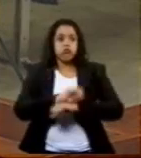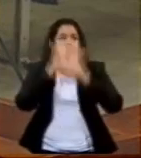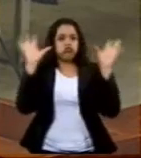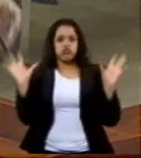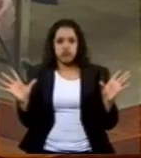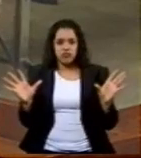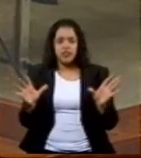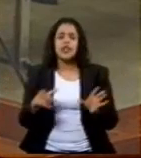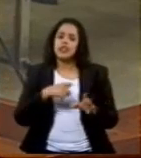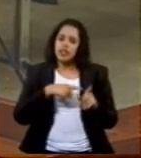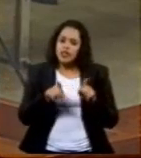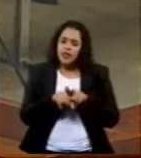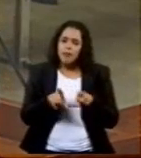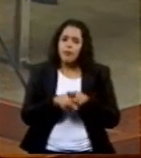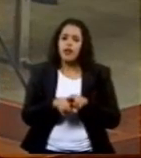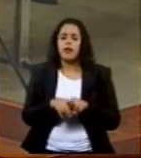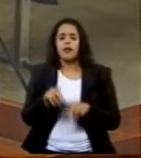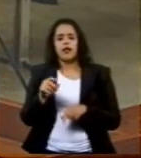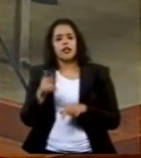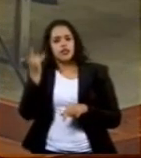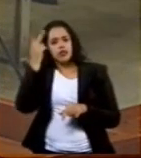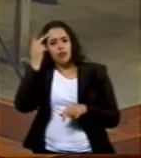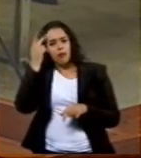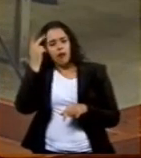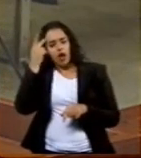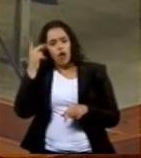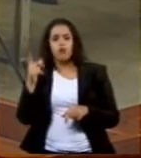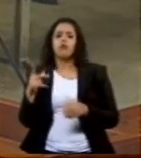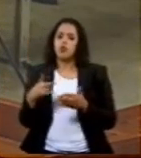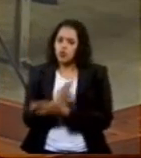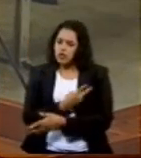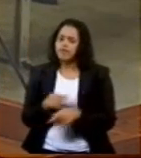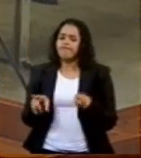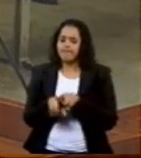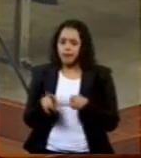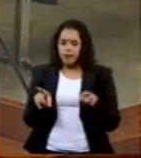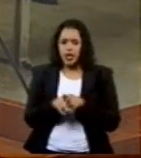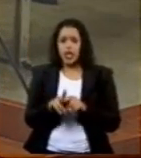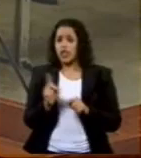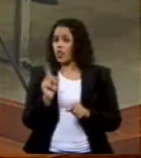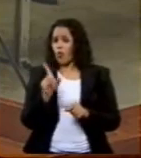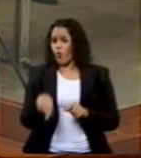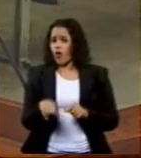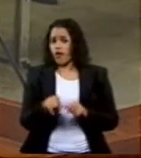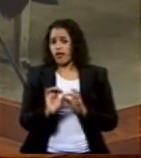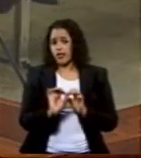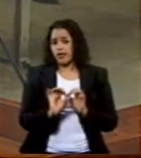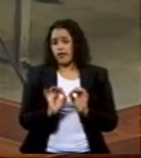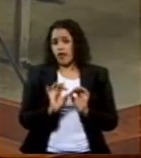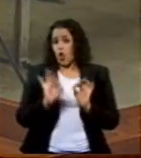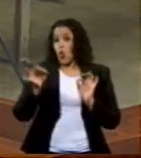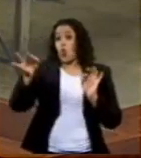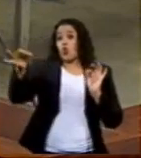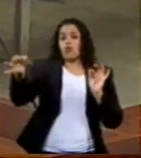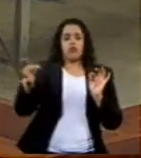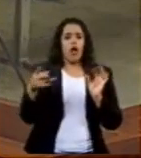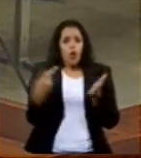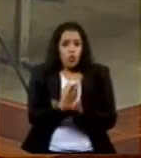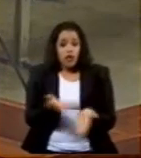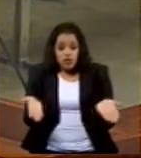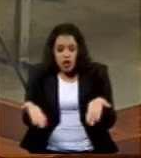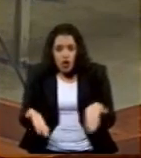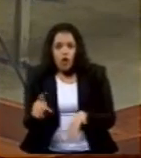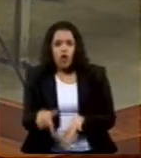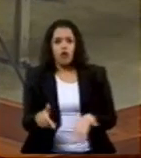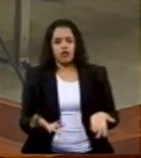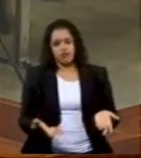Frio no Porto do Guarujá, no ano de 2016. Então, não são acontecimentos distantes, excelência, são acontecimentos de